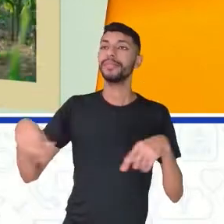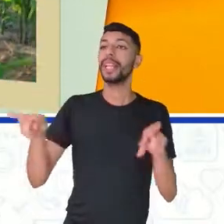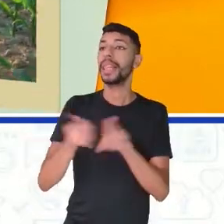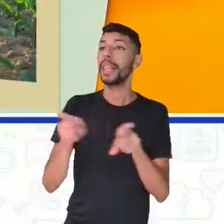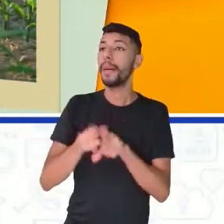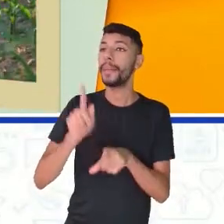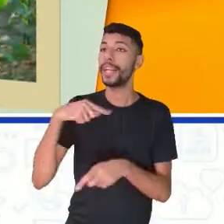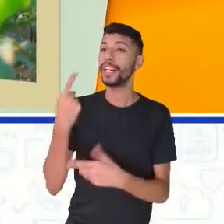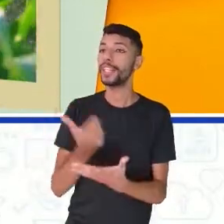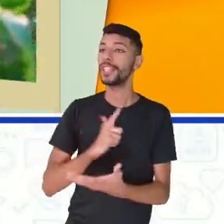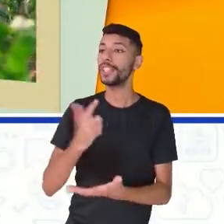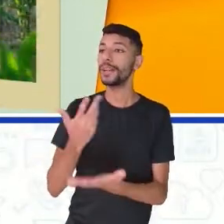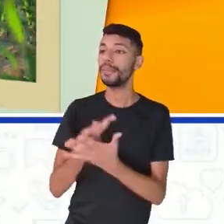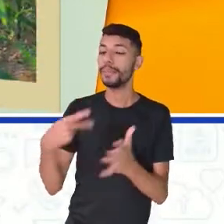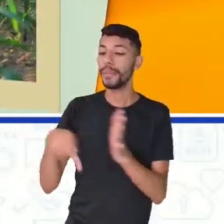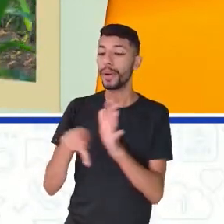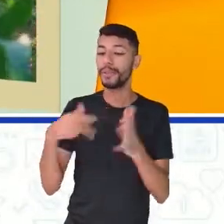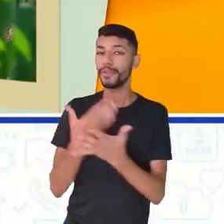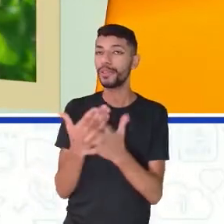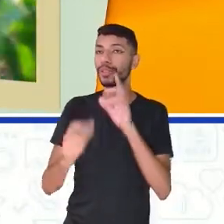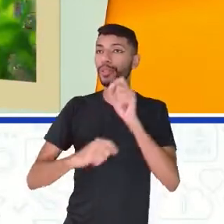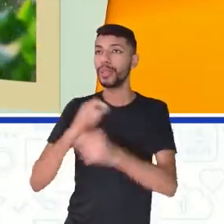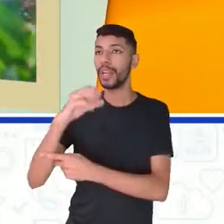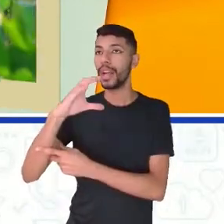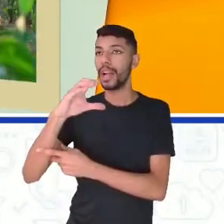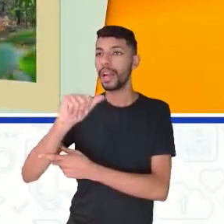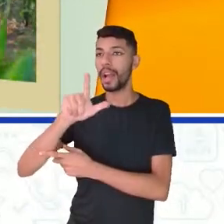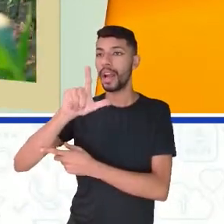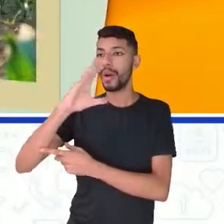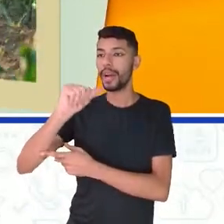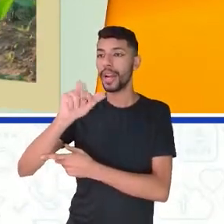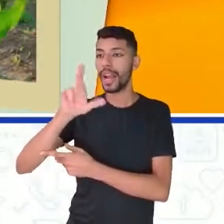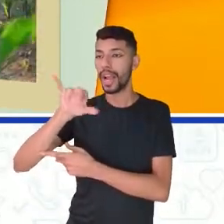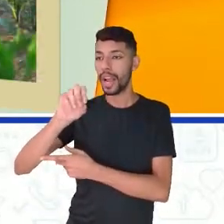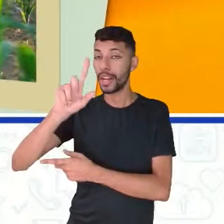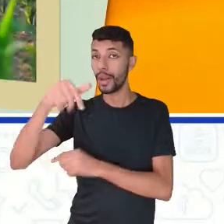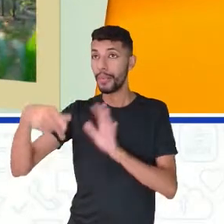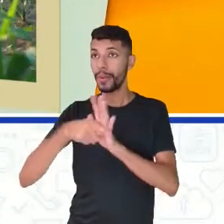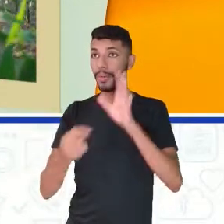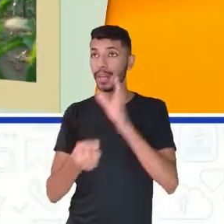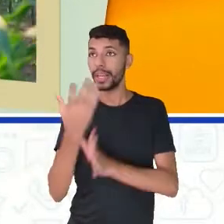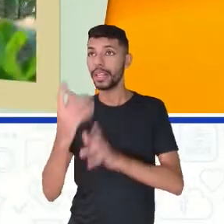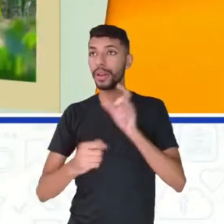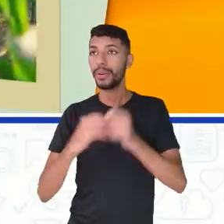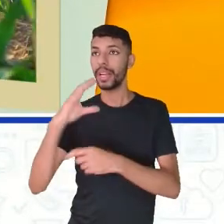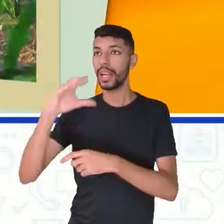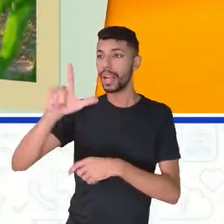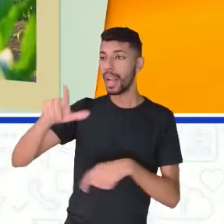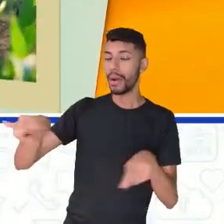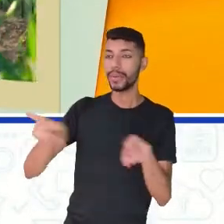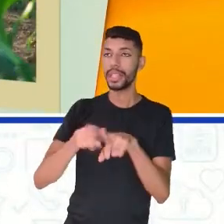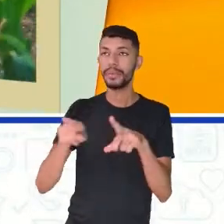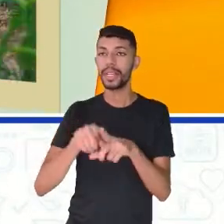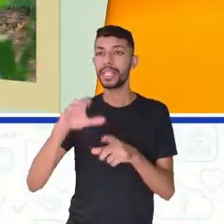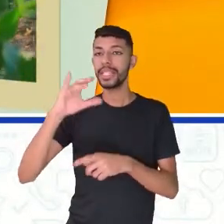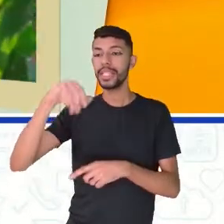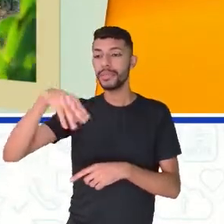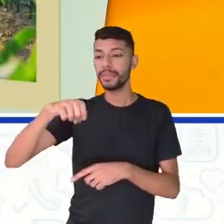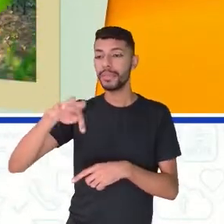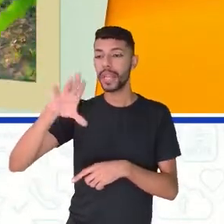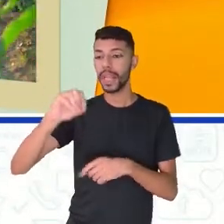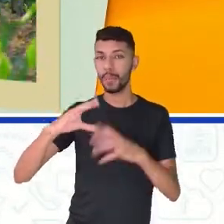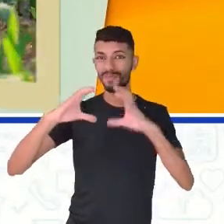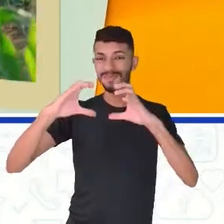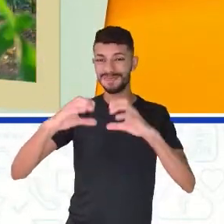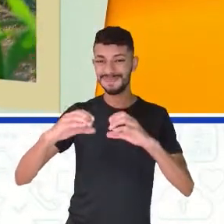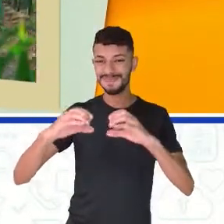O calcário é a matéria-prima para a fabricação de cal e do cimento. Então, ele é muito extraído. Mas o calcário tem também